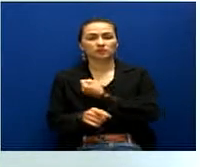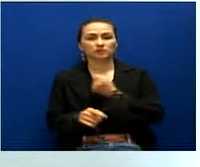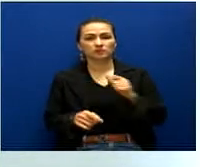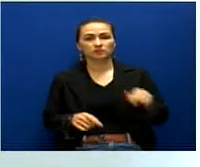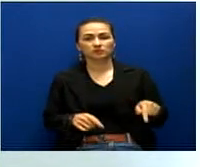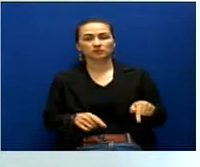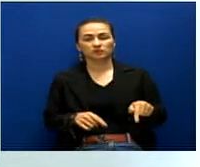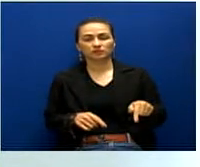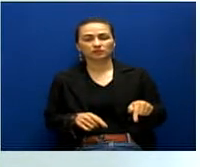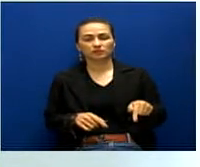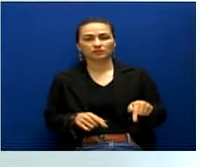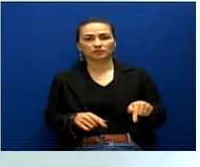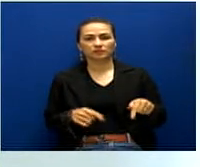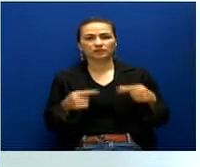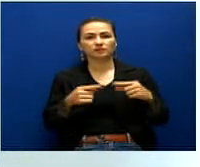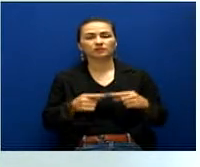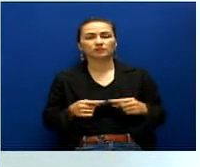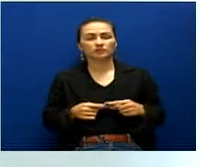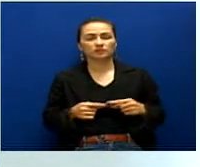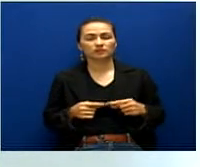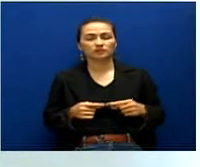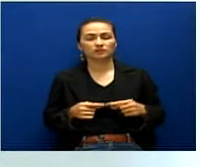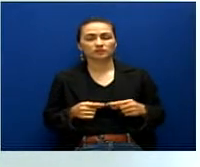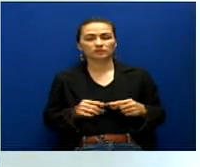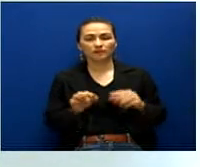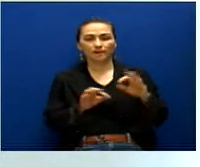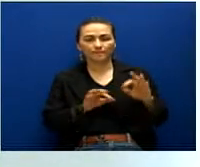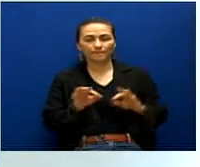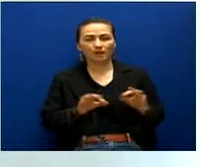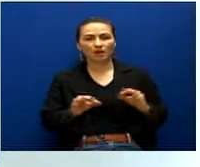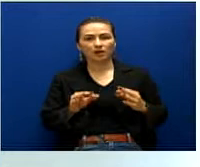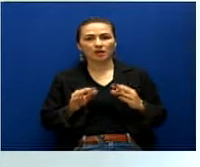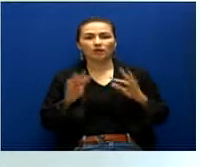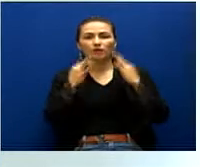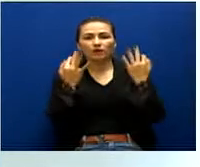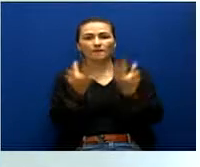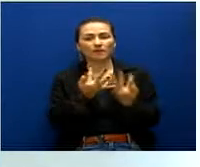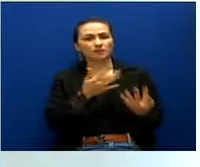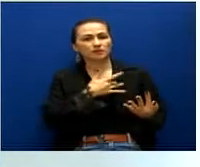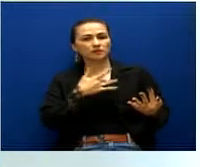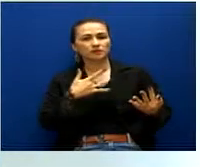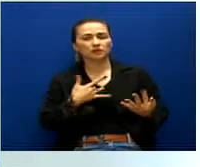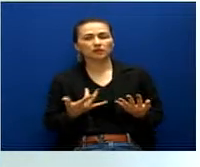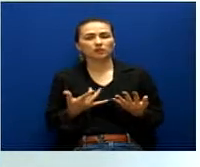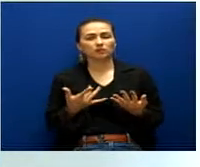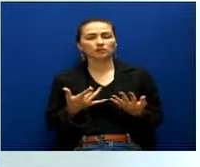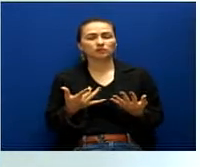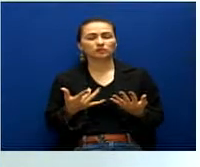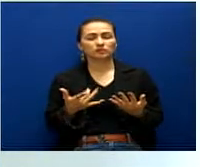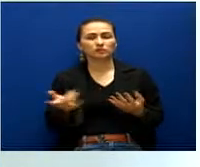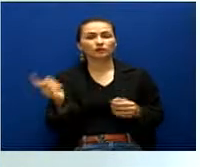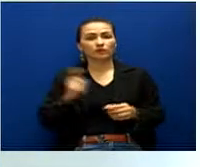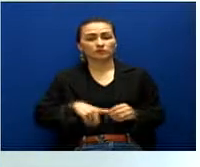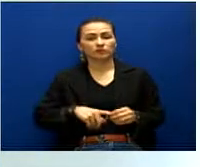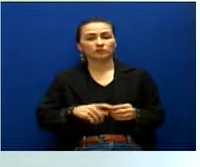ela trata da estratégia saúde da família. Tem a emenda